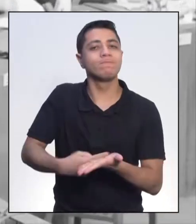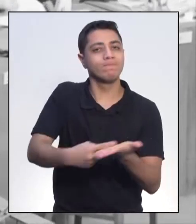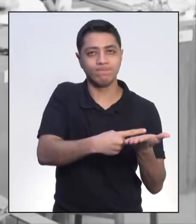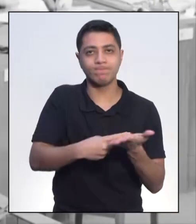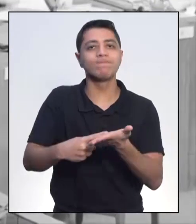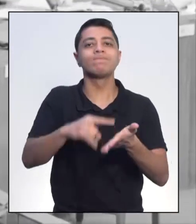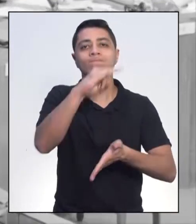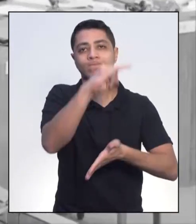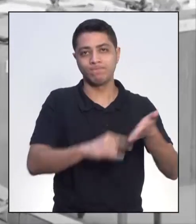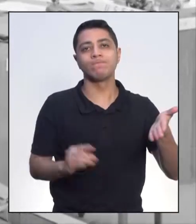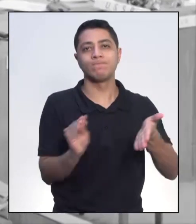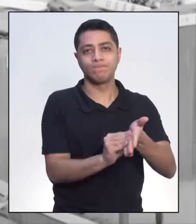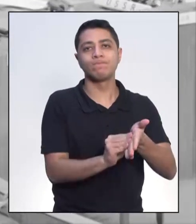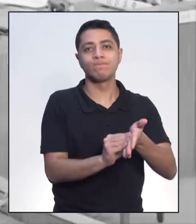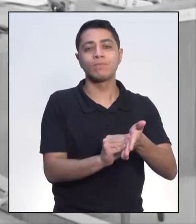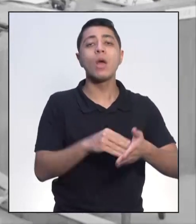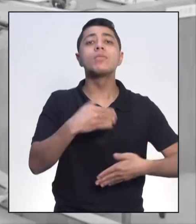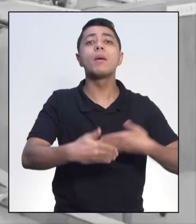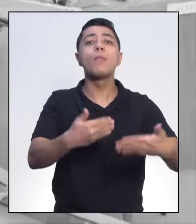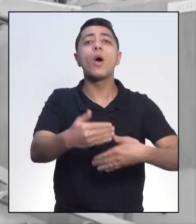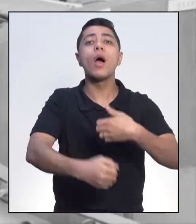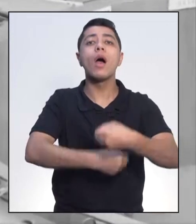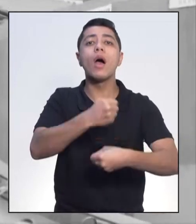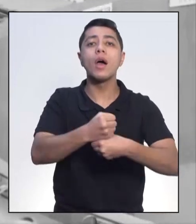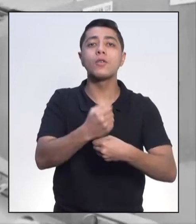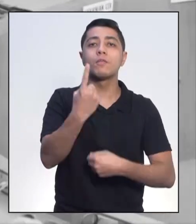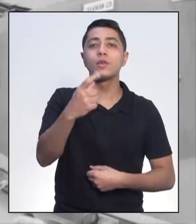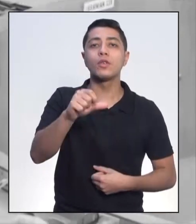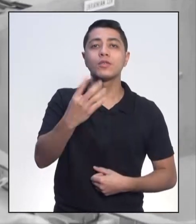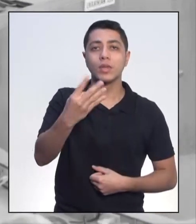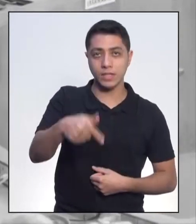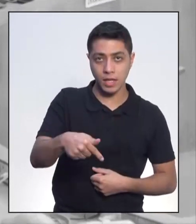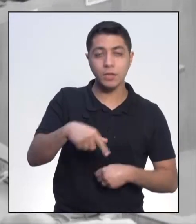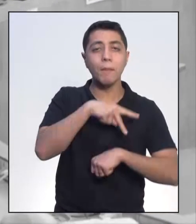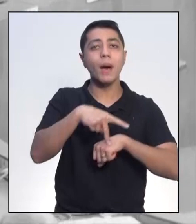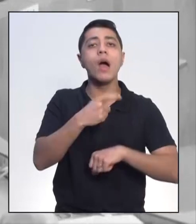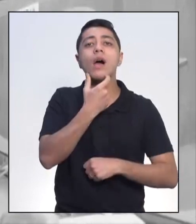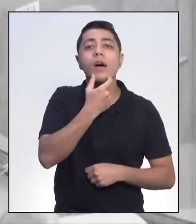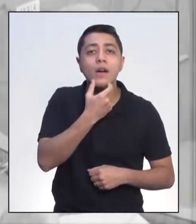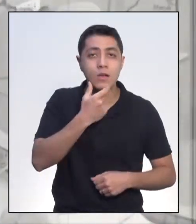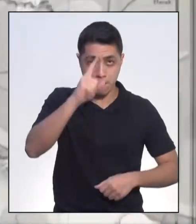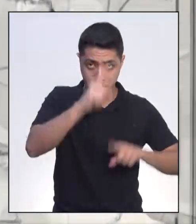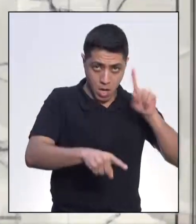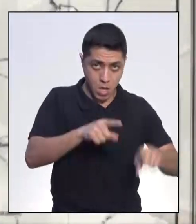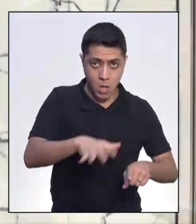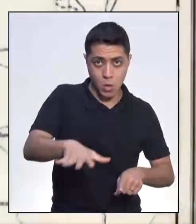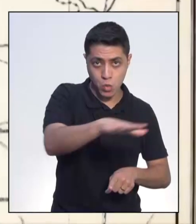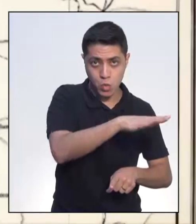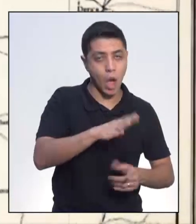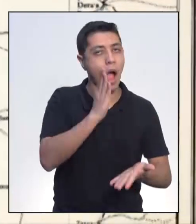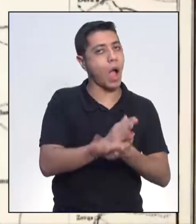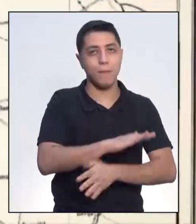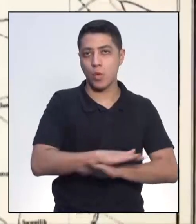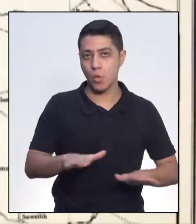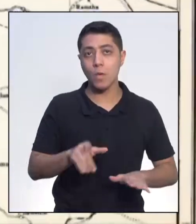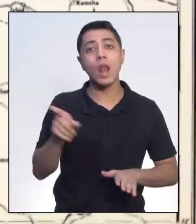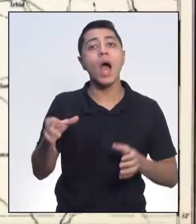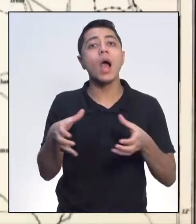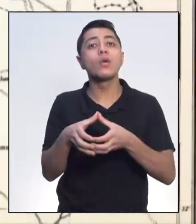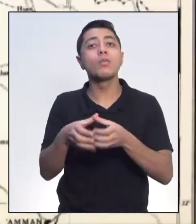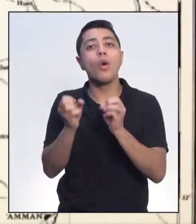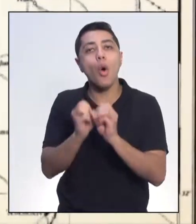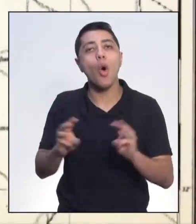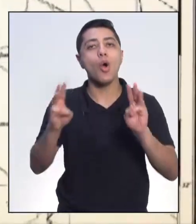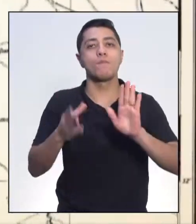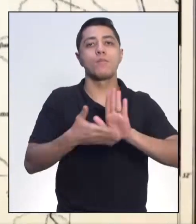mandato britânico, em 1947, a Assembleia Geral das Nações Unidas propôs uma partilha do território. Ela